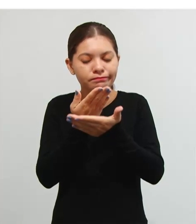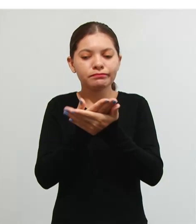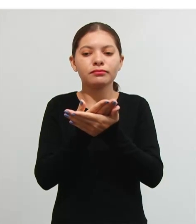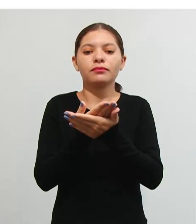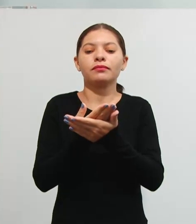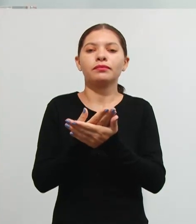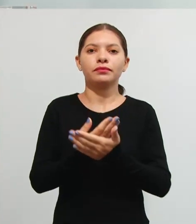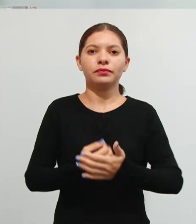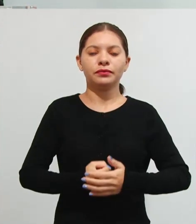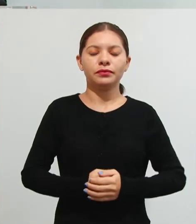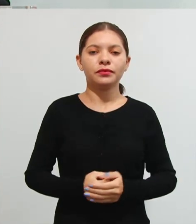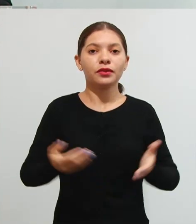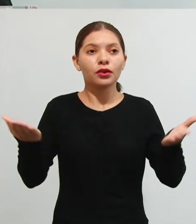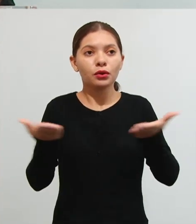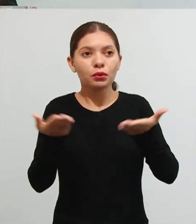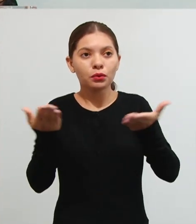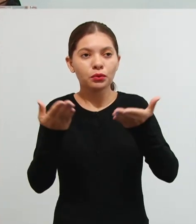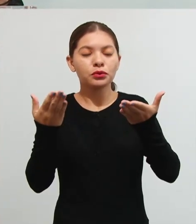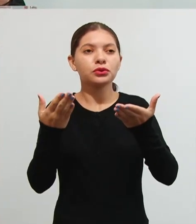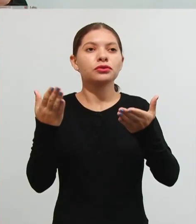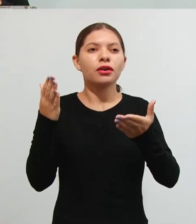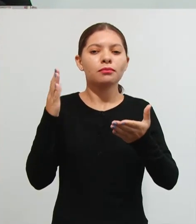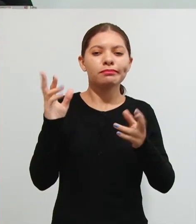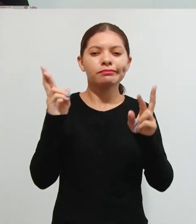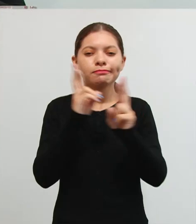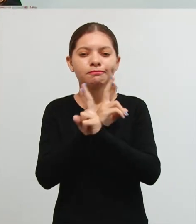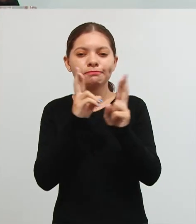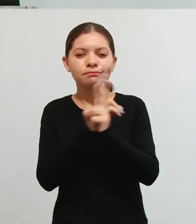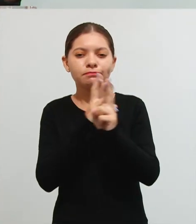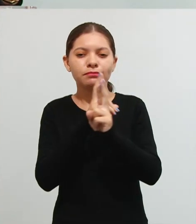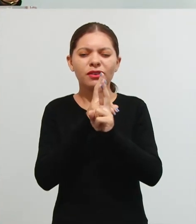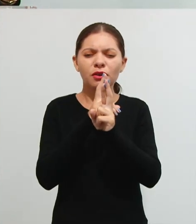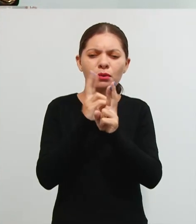vai entender um pouquinho essa relação. Mas a gente está